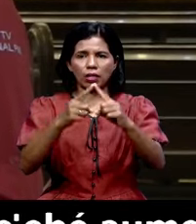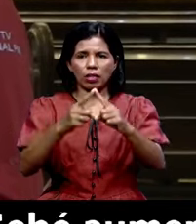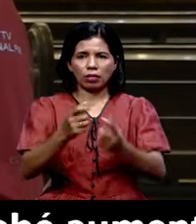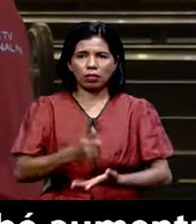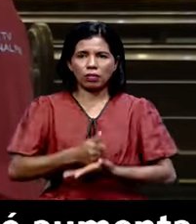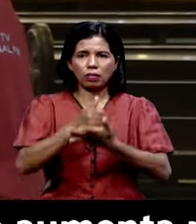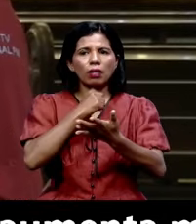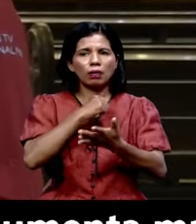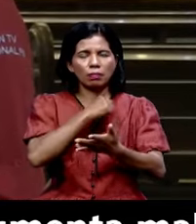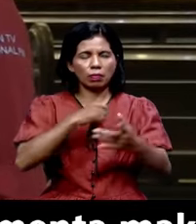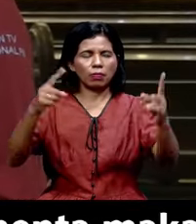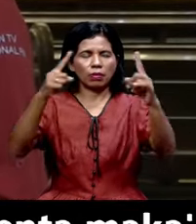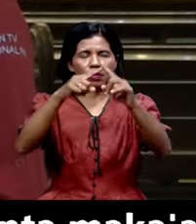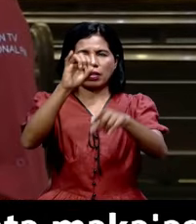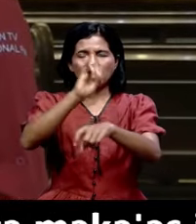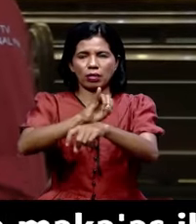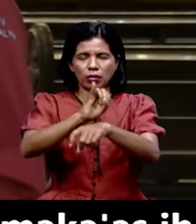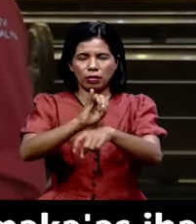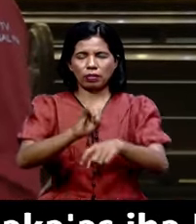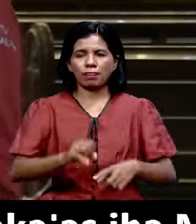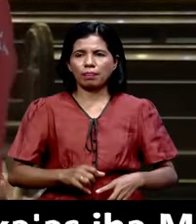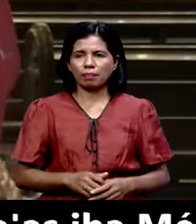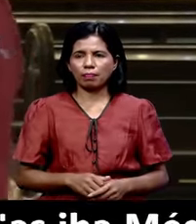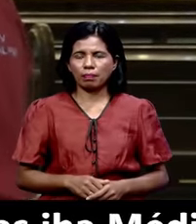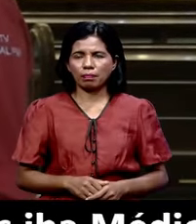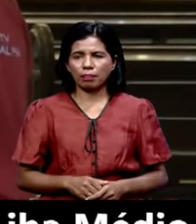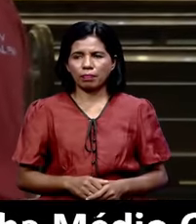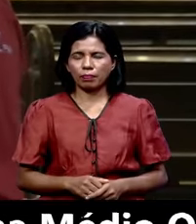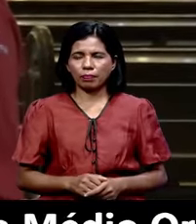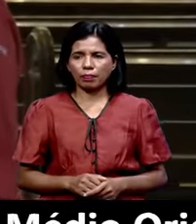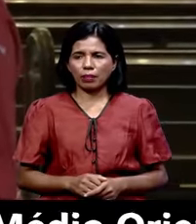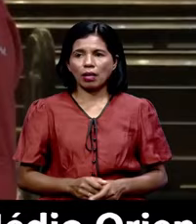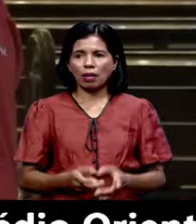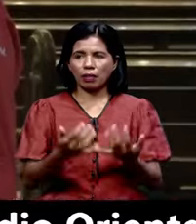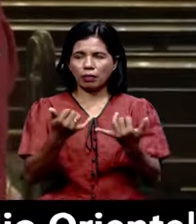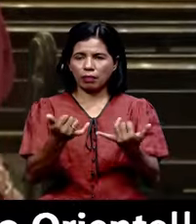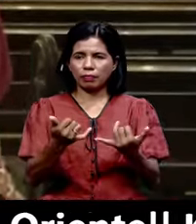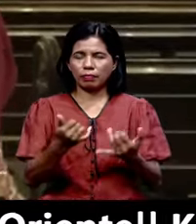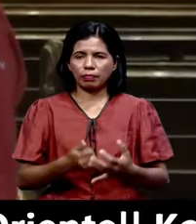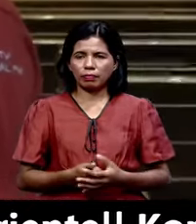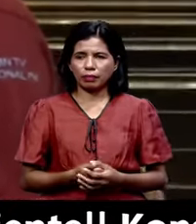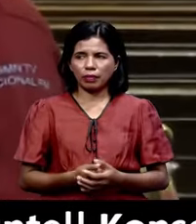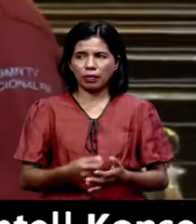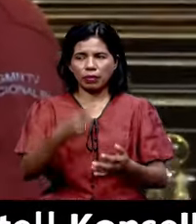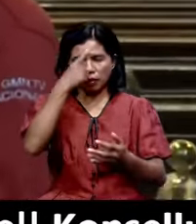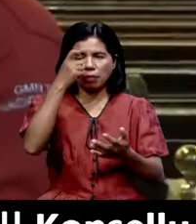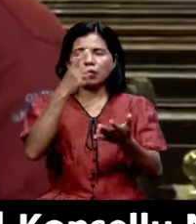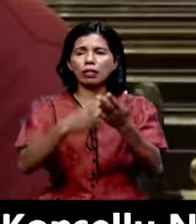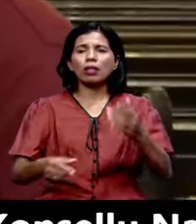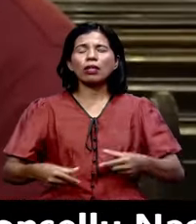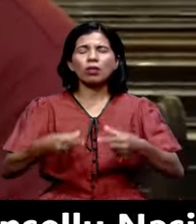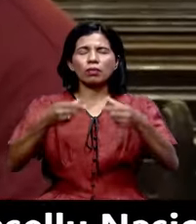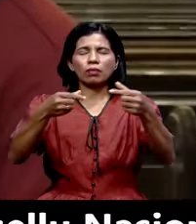fasilita amu papa bato iha altar. Amo hanes wahin temi ona agora da down tamba sera mak entrega antes fulan